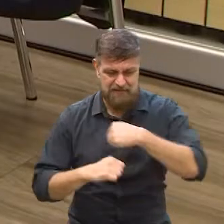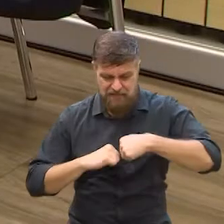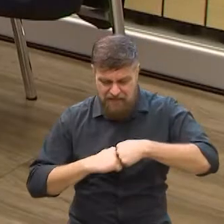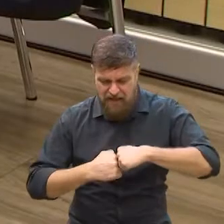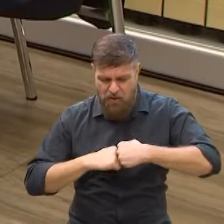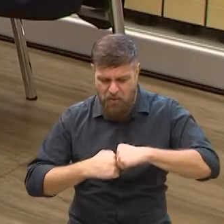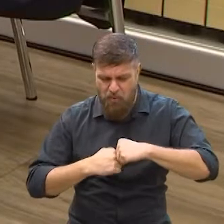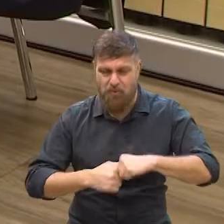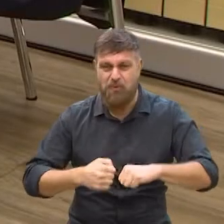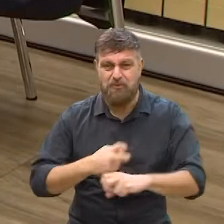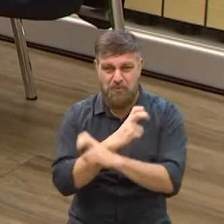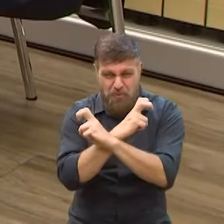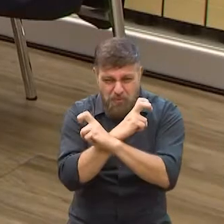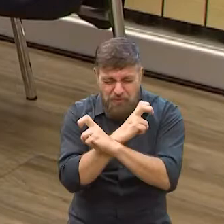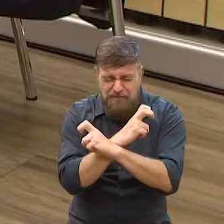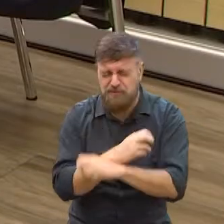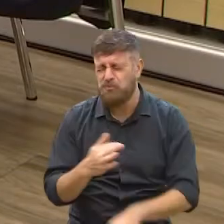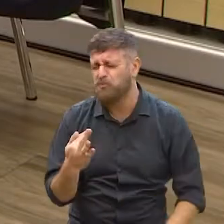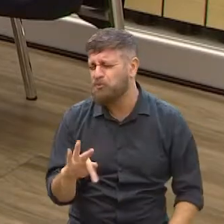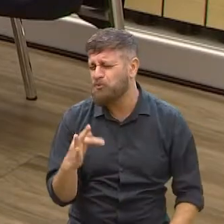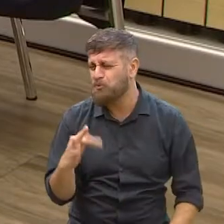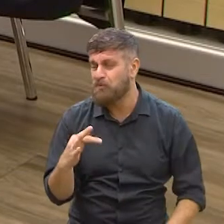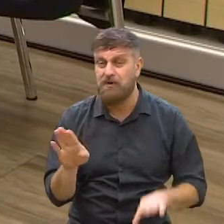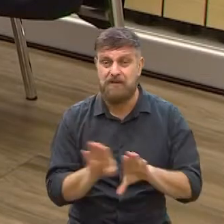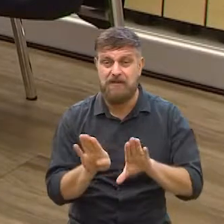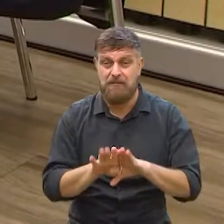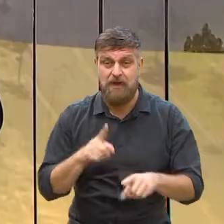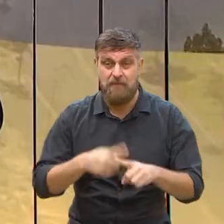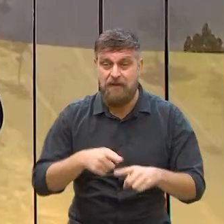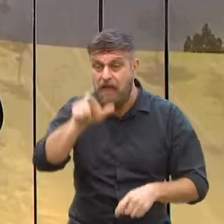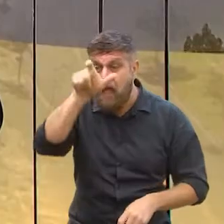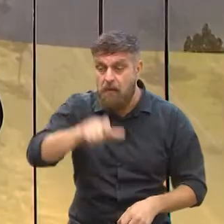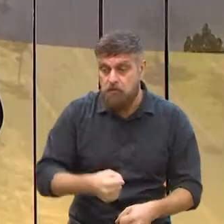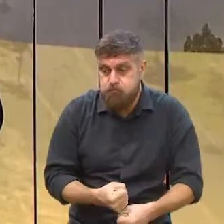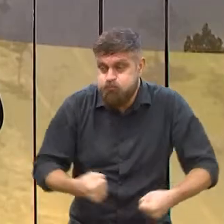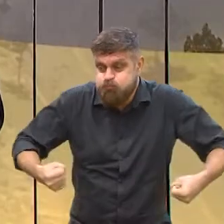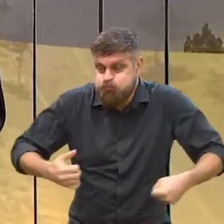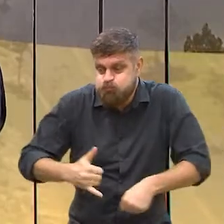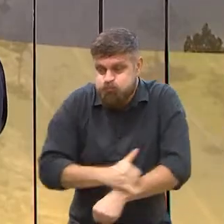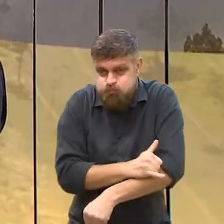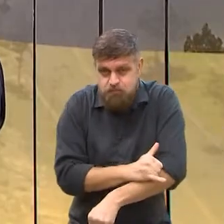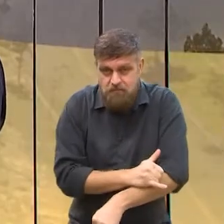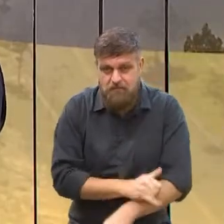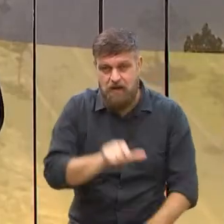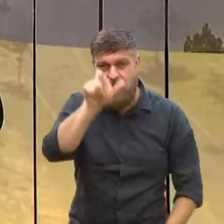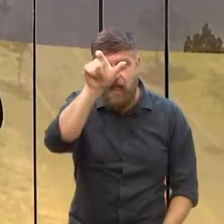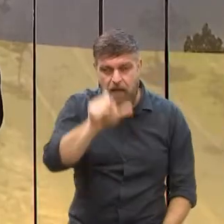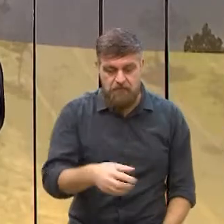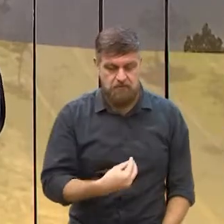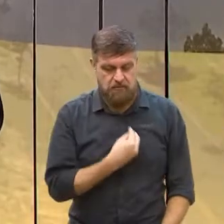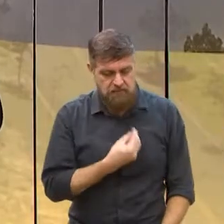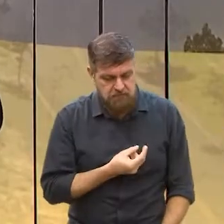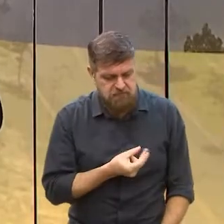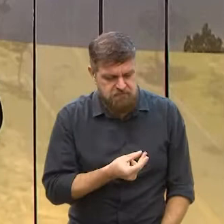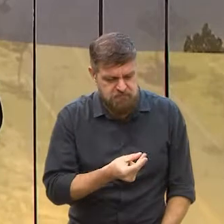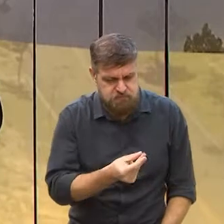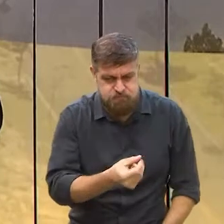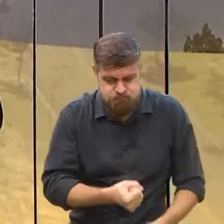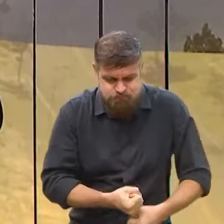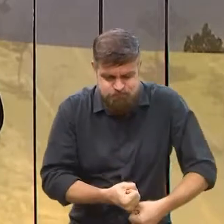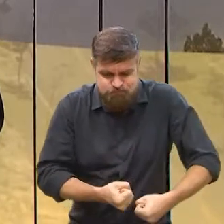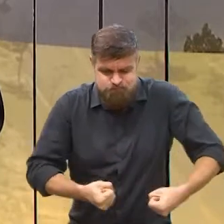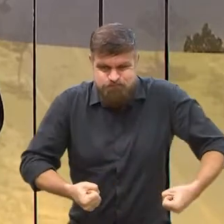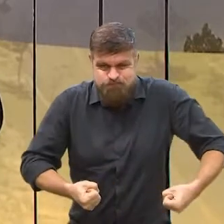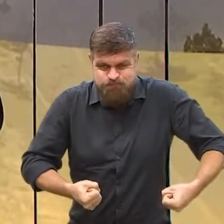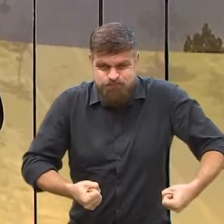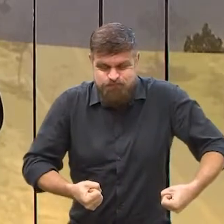Tudo isso é causado ou agravado pelo peso aumentado. Quanto mais tempo a pessoa passa com peso aumentado, e às vezes não é um